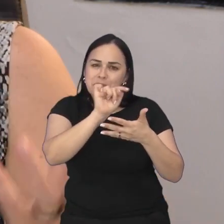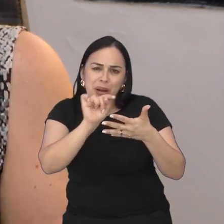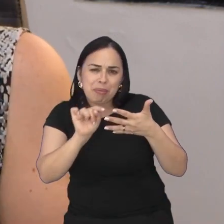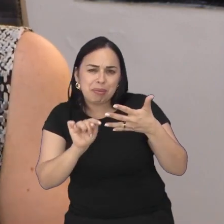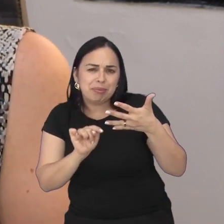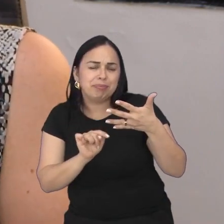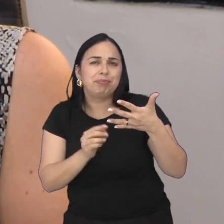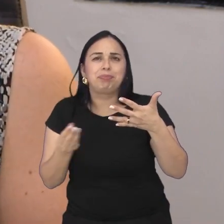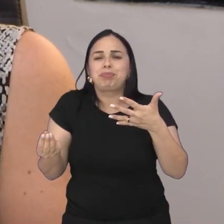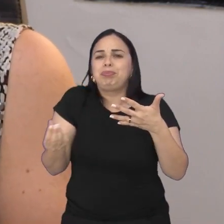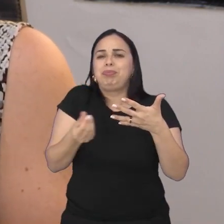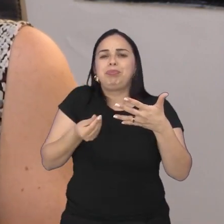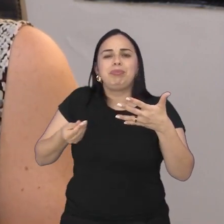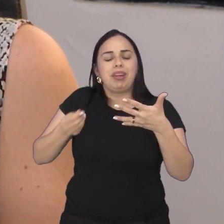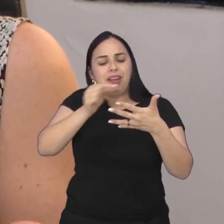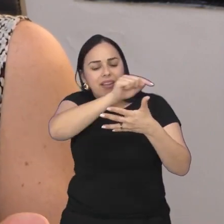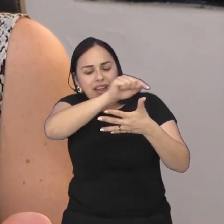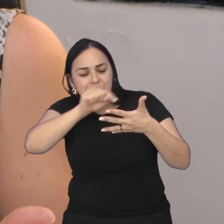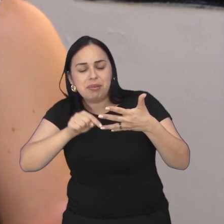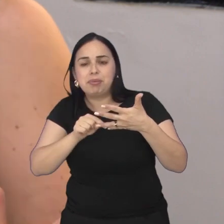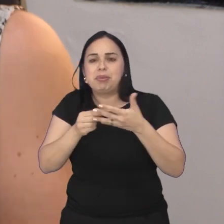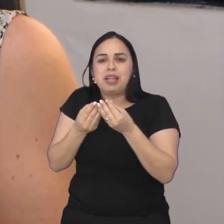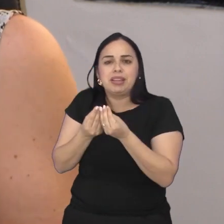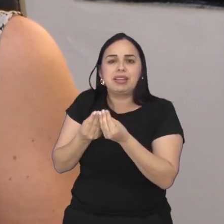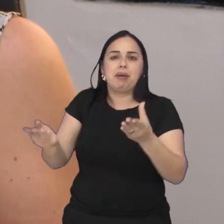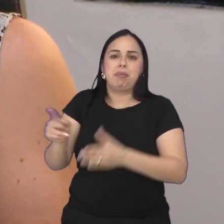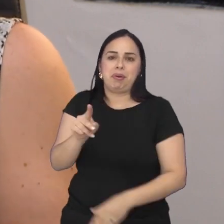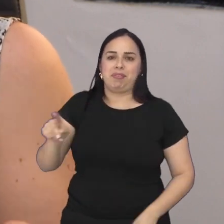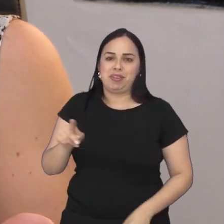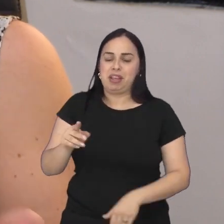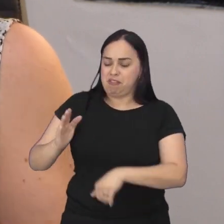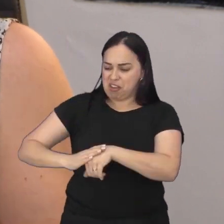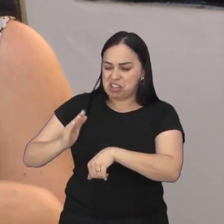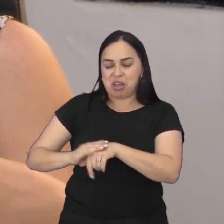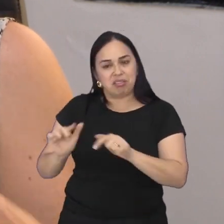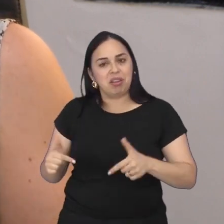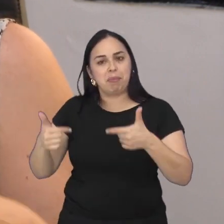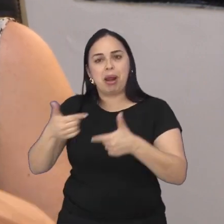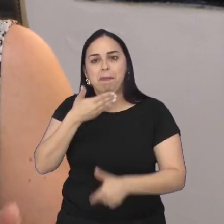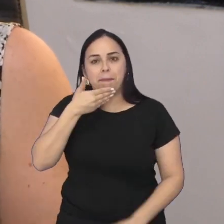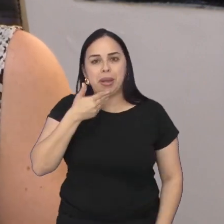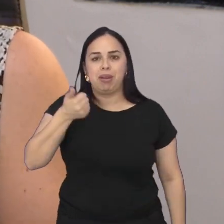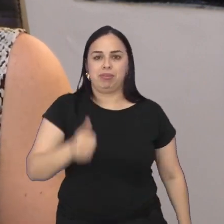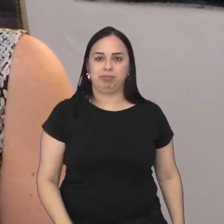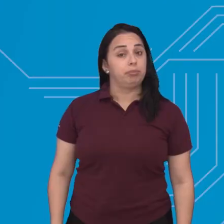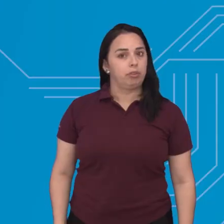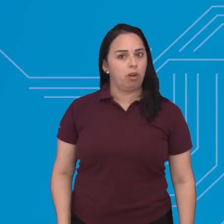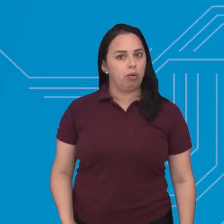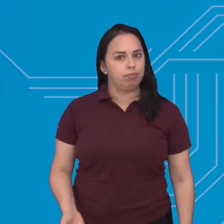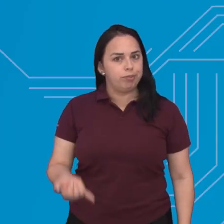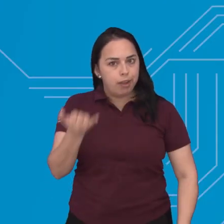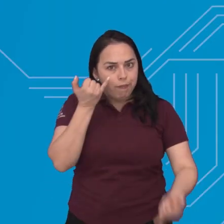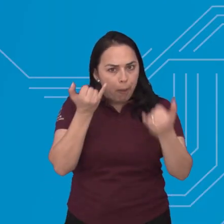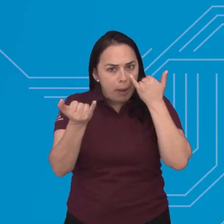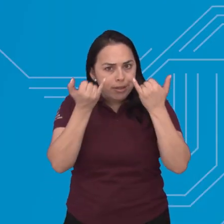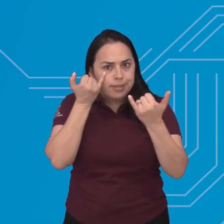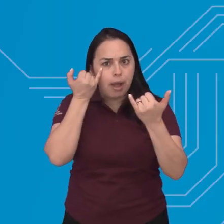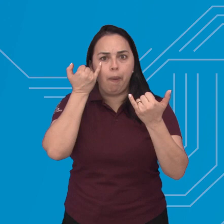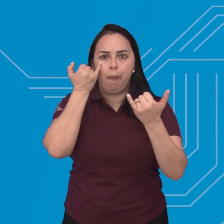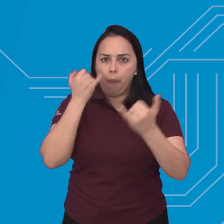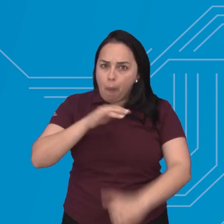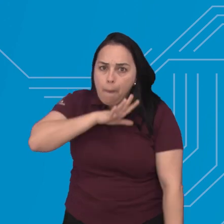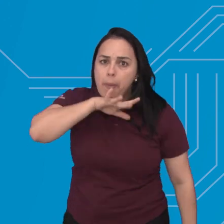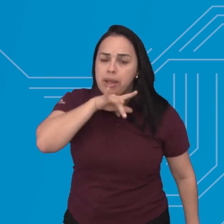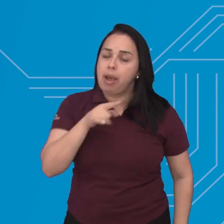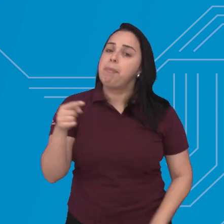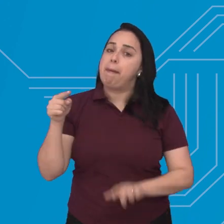tem todo o combo ali para o professor fazer o melhor trabalho possível. E olha só que dado